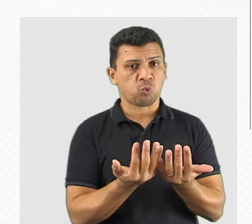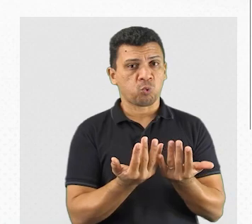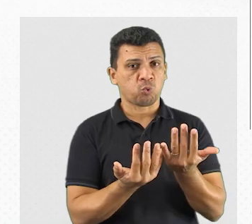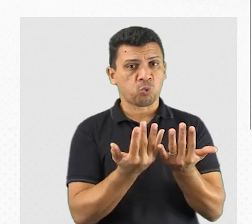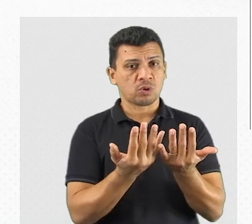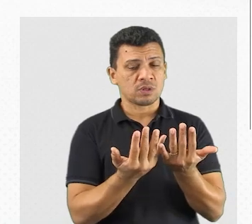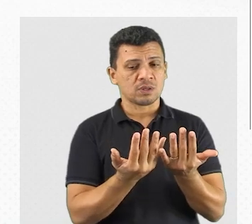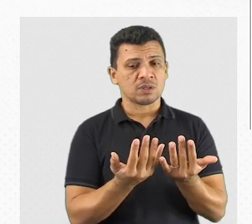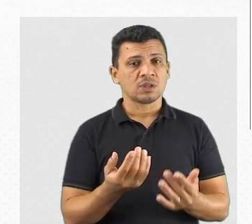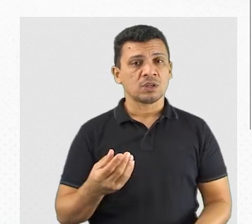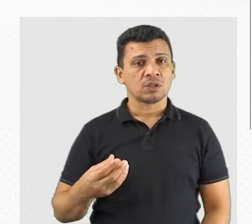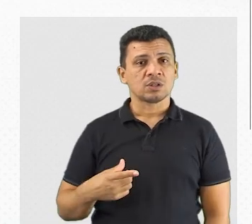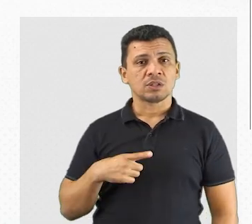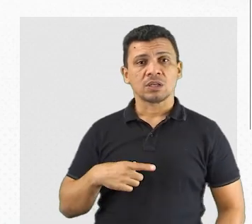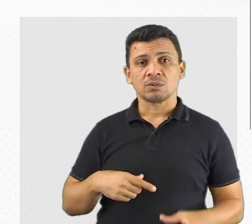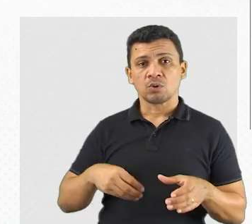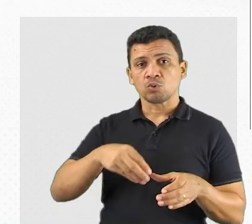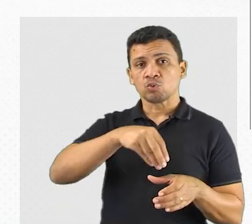do solvente